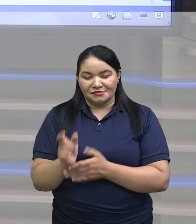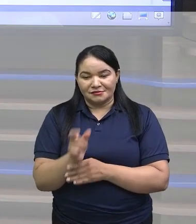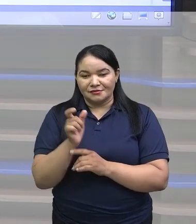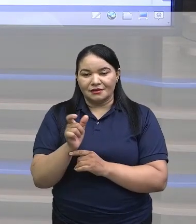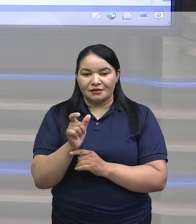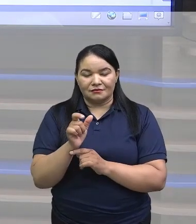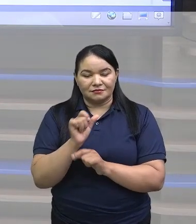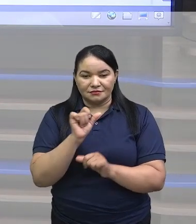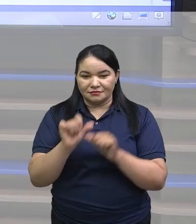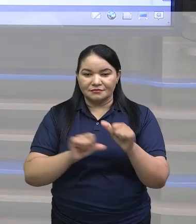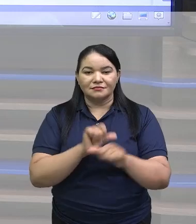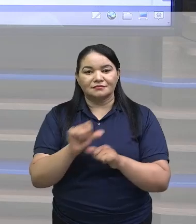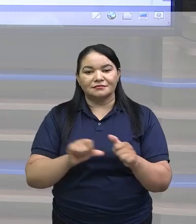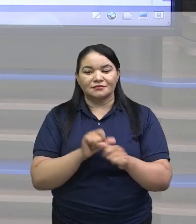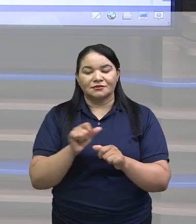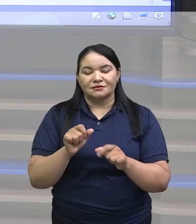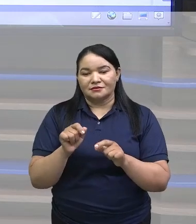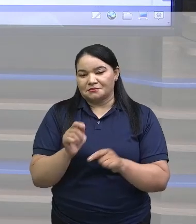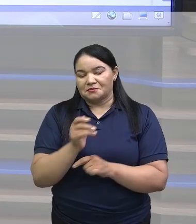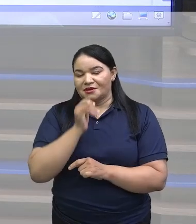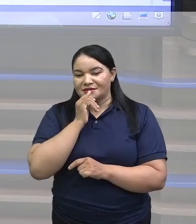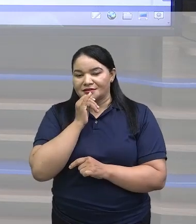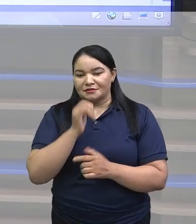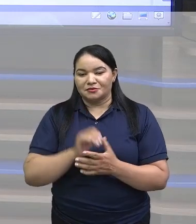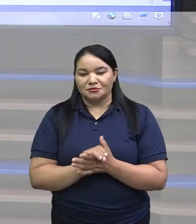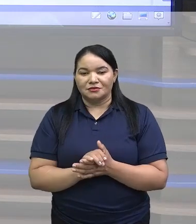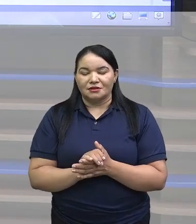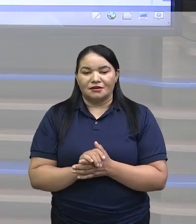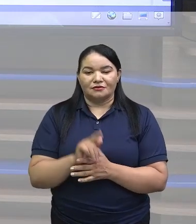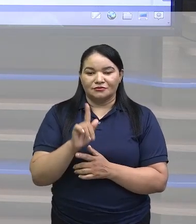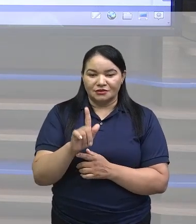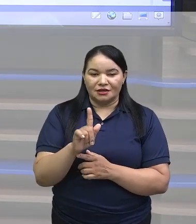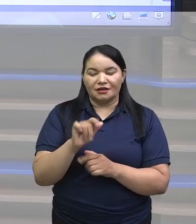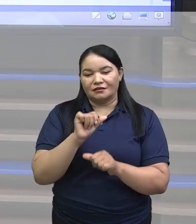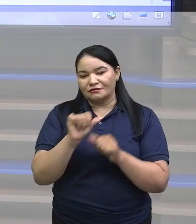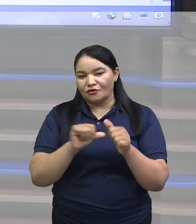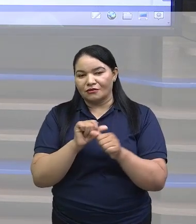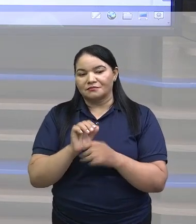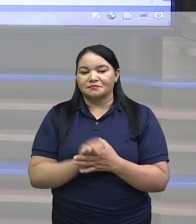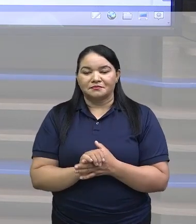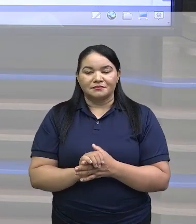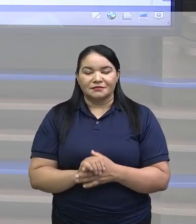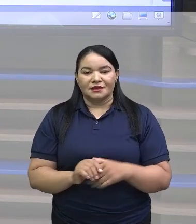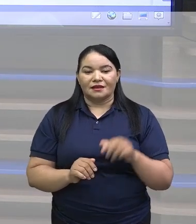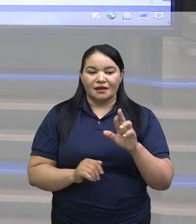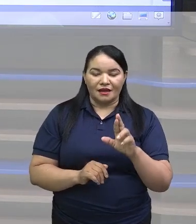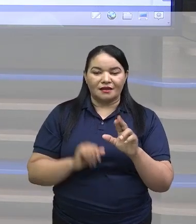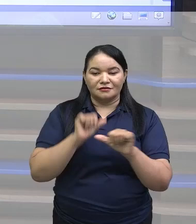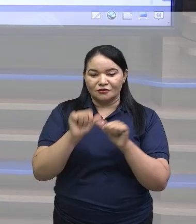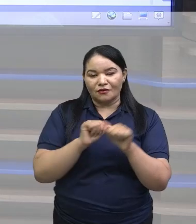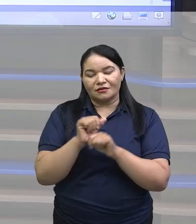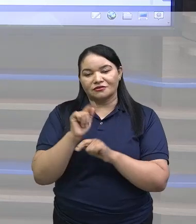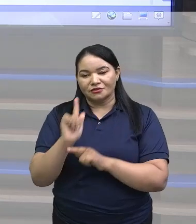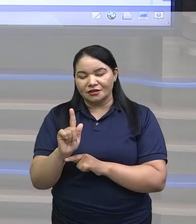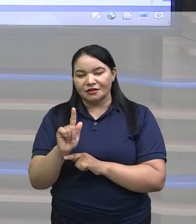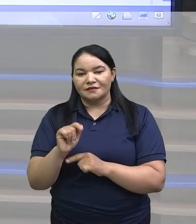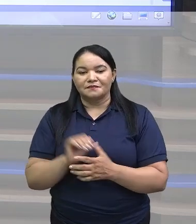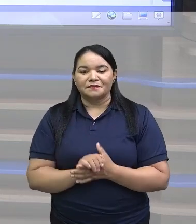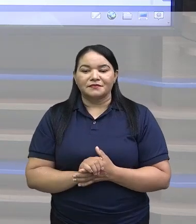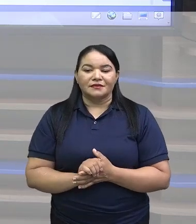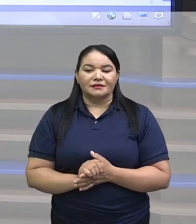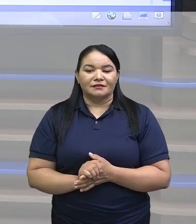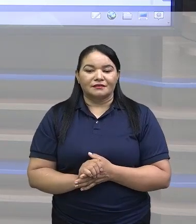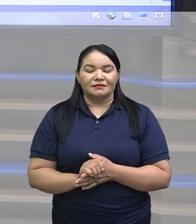se transformam, né? Por exemplo, do R para o G, né? Há palavras que